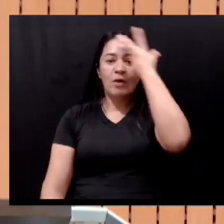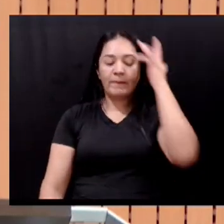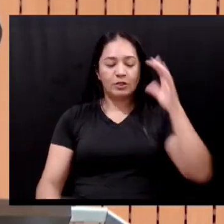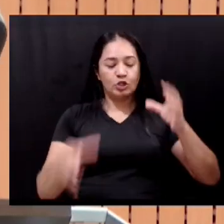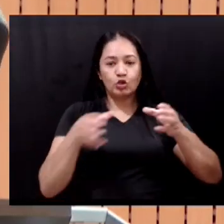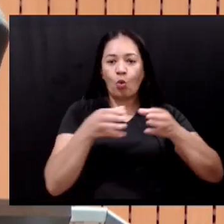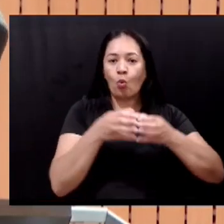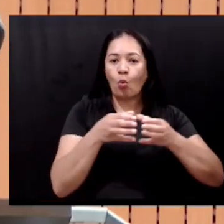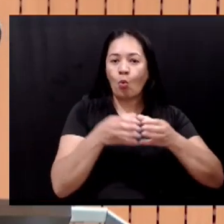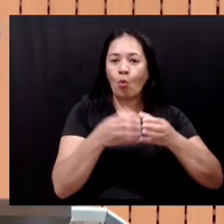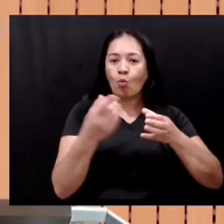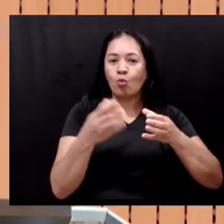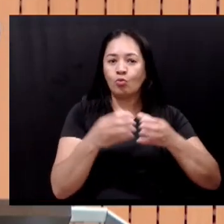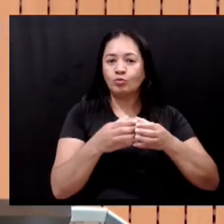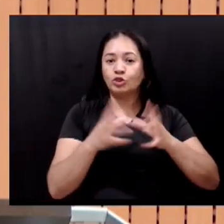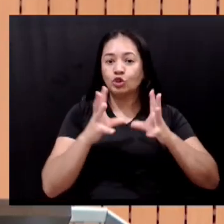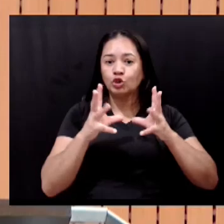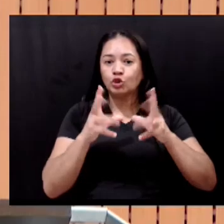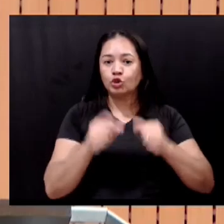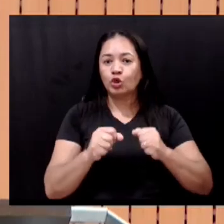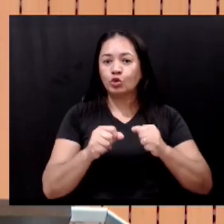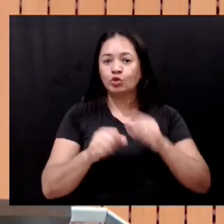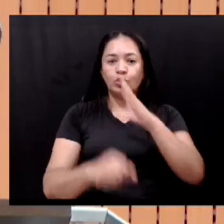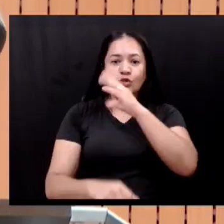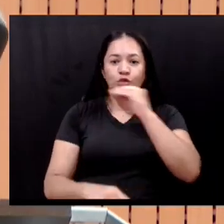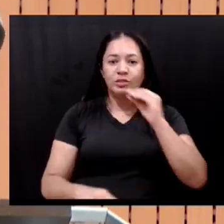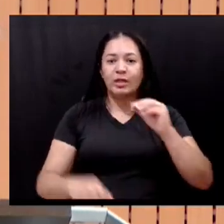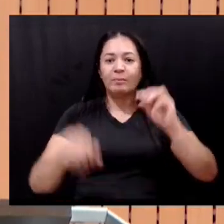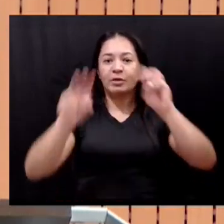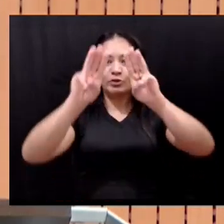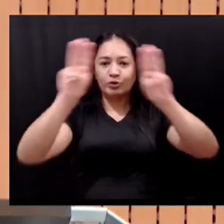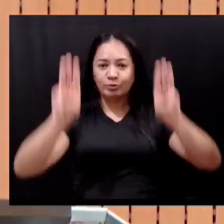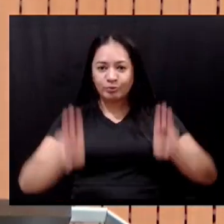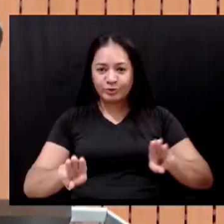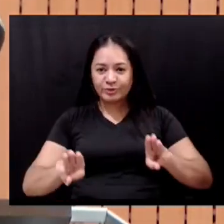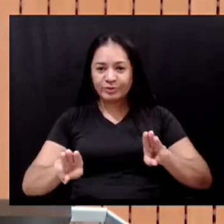os trabalhadores do Museu da Imagem e do Som de Campinas.